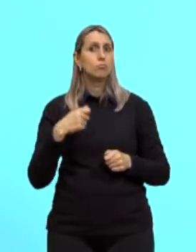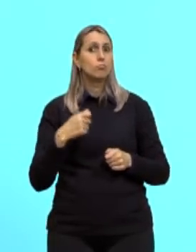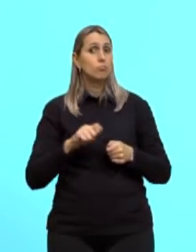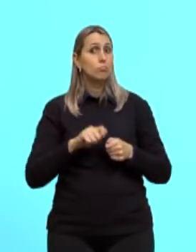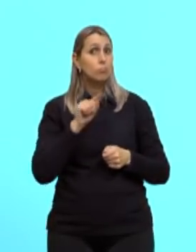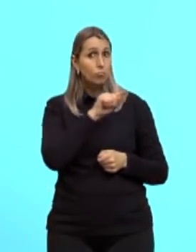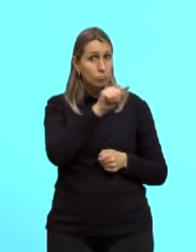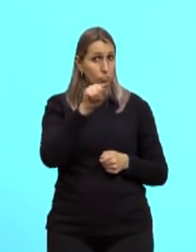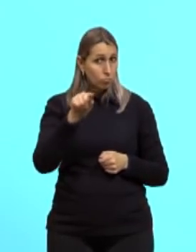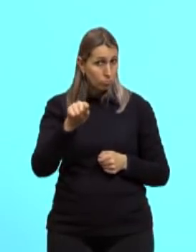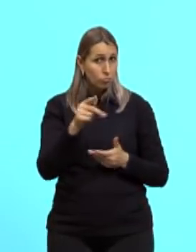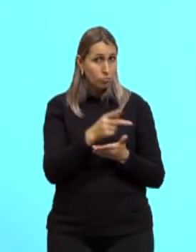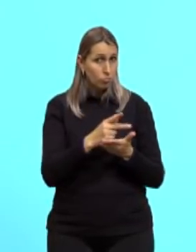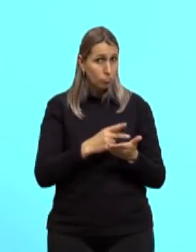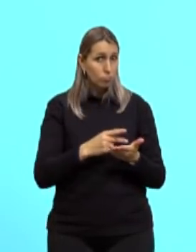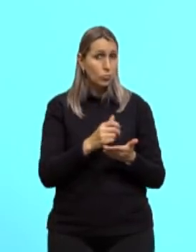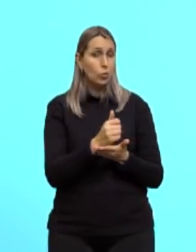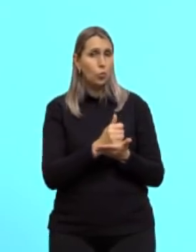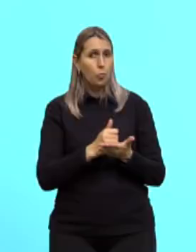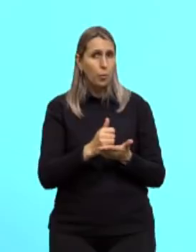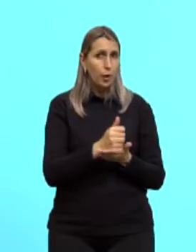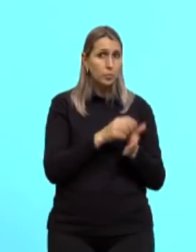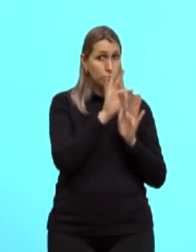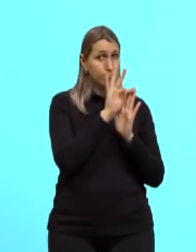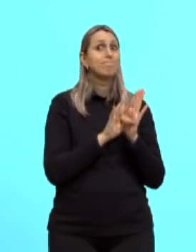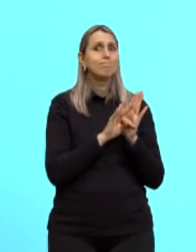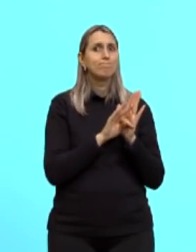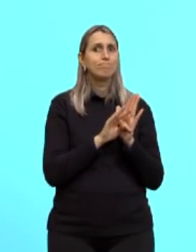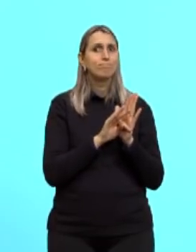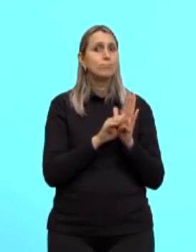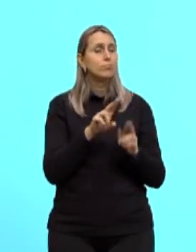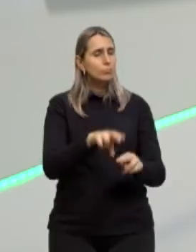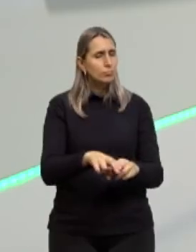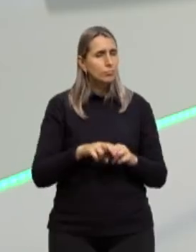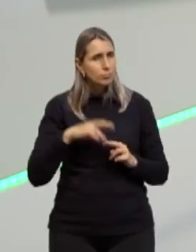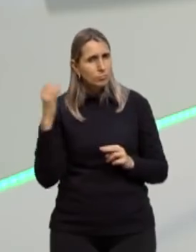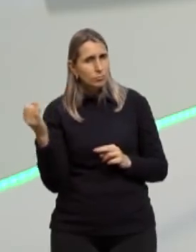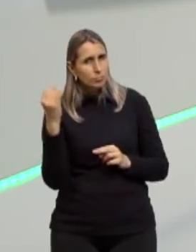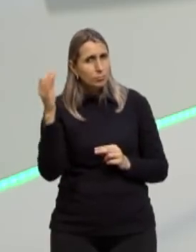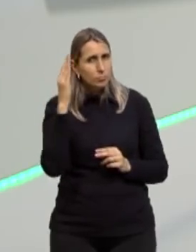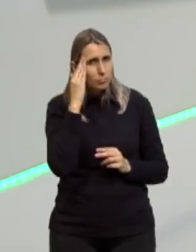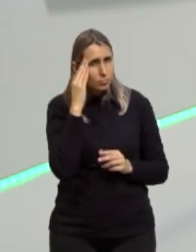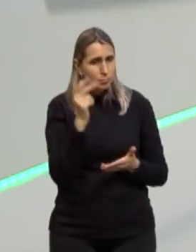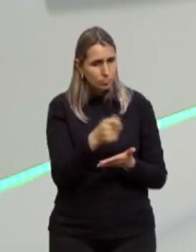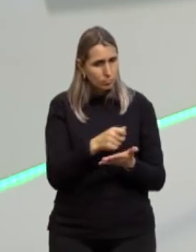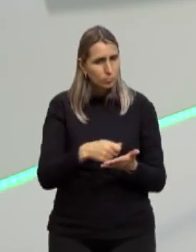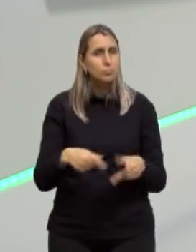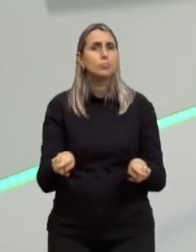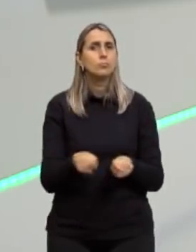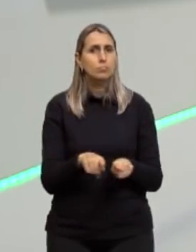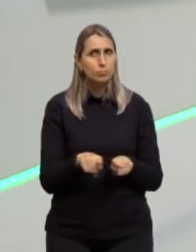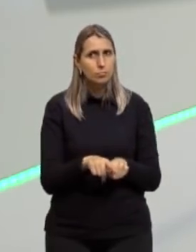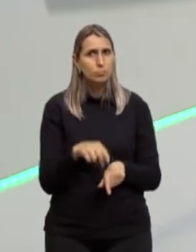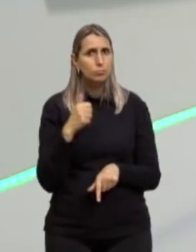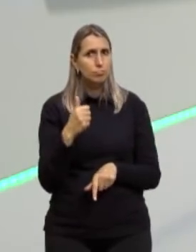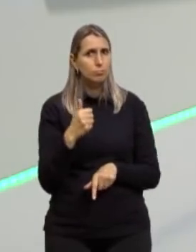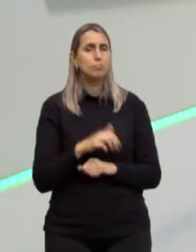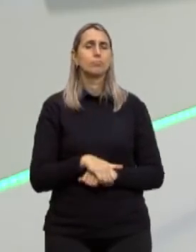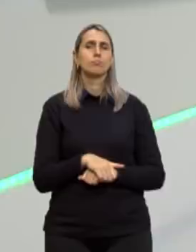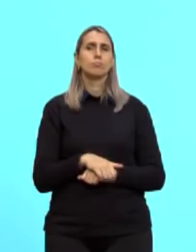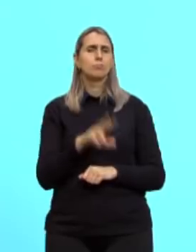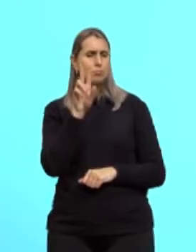feita por vocês a partir do que está escrito por isso é importante a gente saber o que que tá escrito ali também